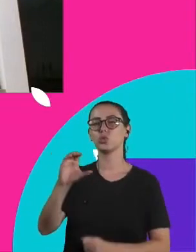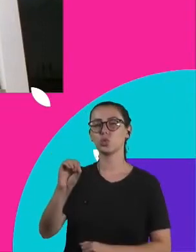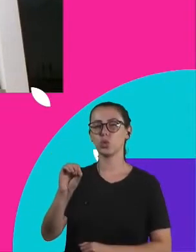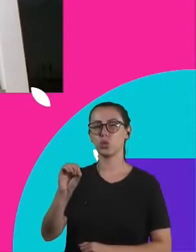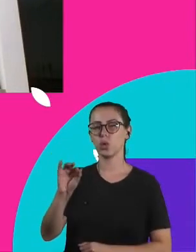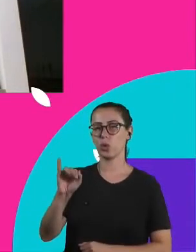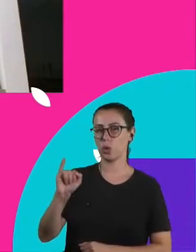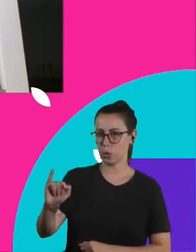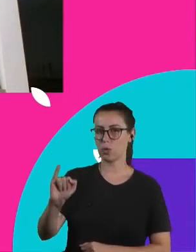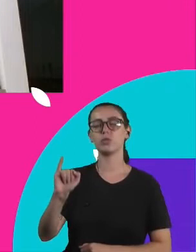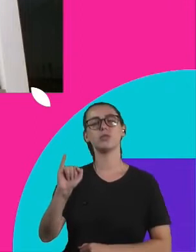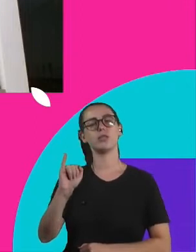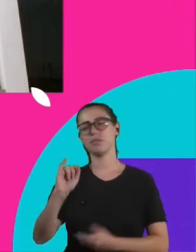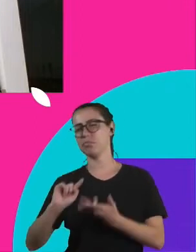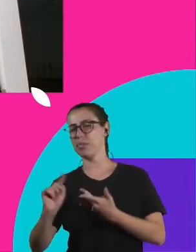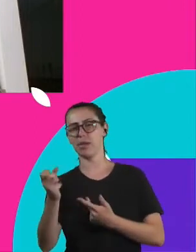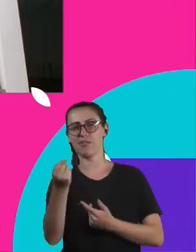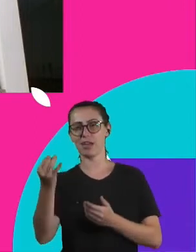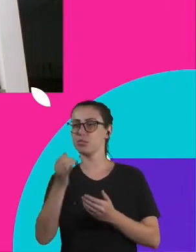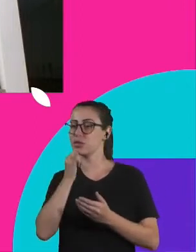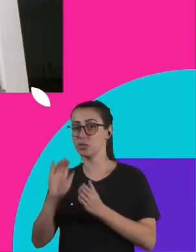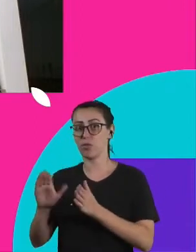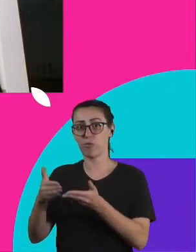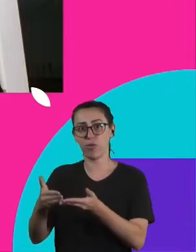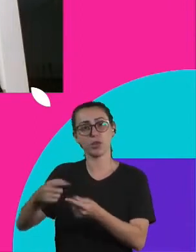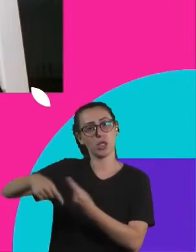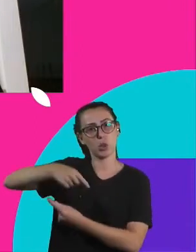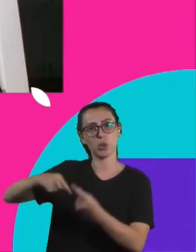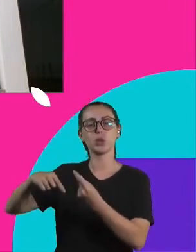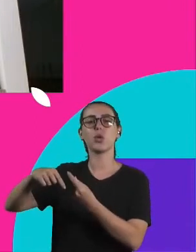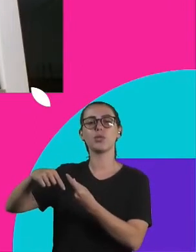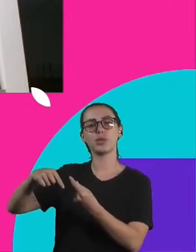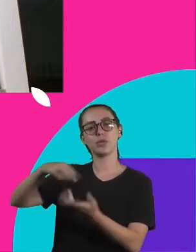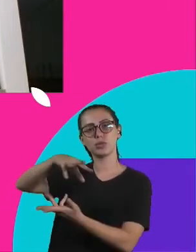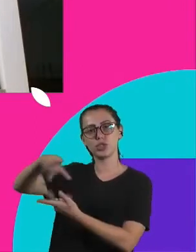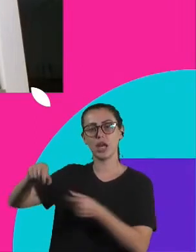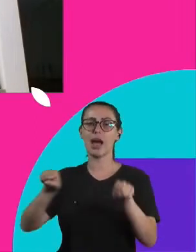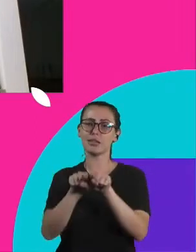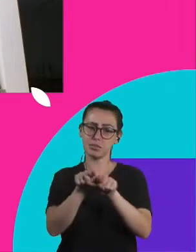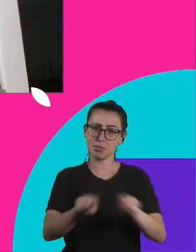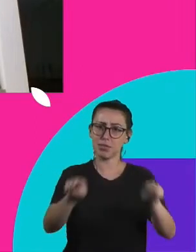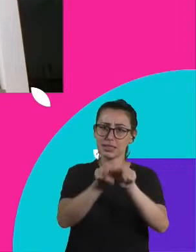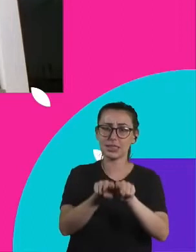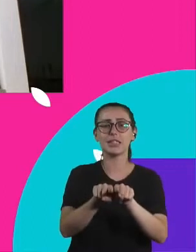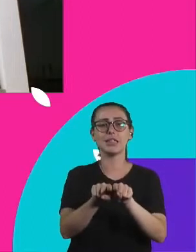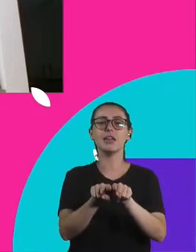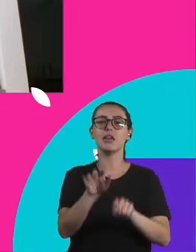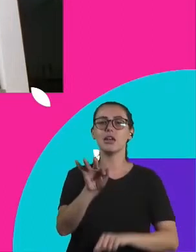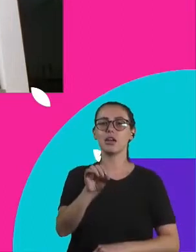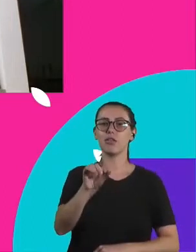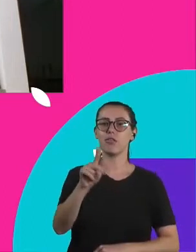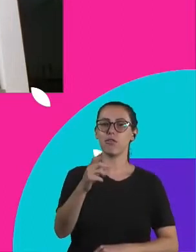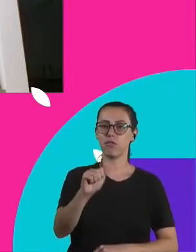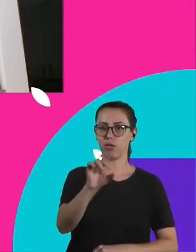por exemplo, que é do Fórum Econômico Mundial, também fruto dessa parceria com a Folha de São Paulo, e eu estou agora defendendo esse prêmio, entre aspas, em